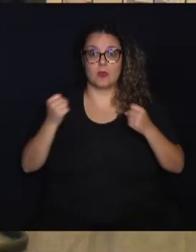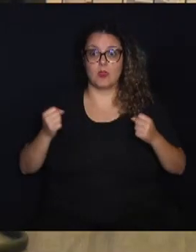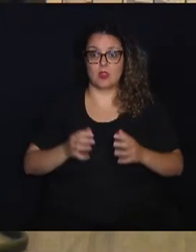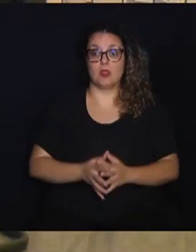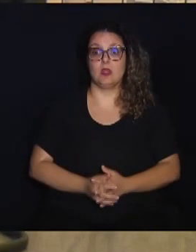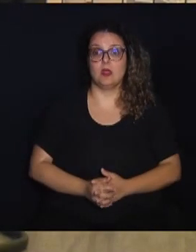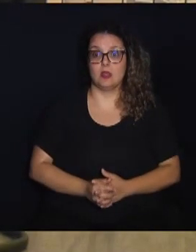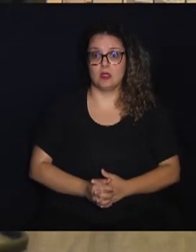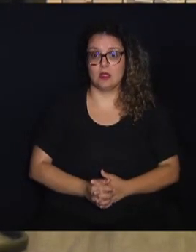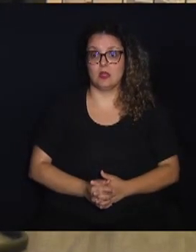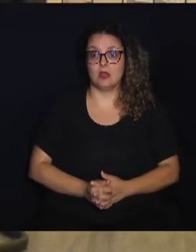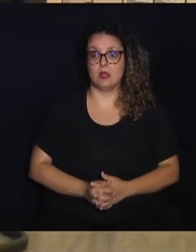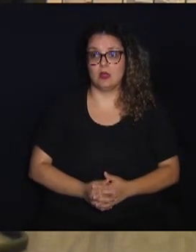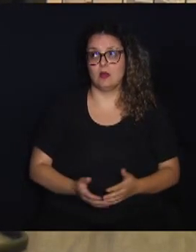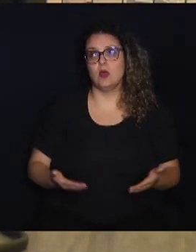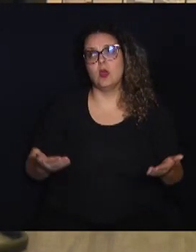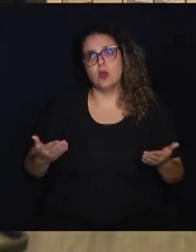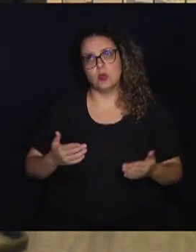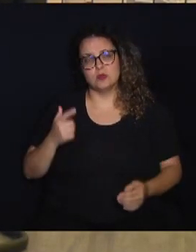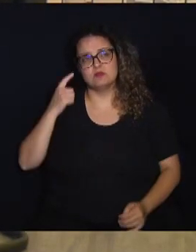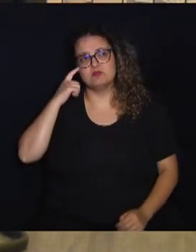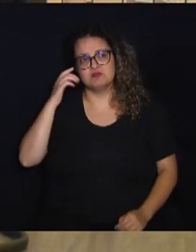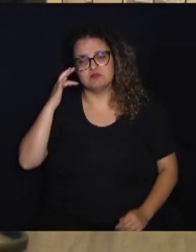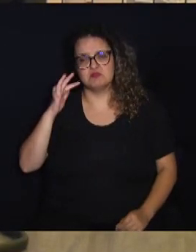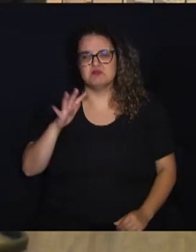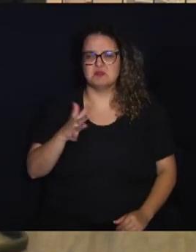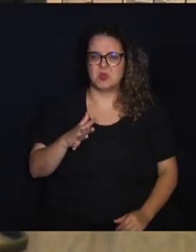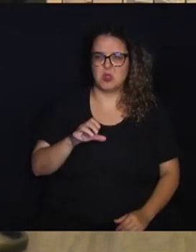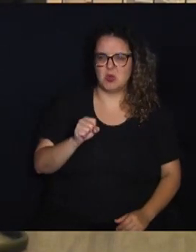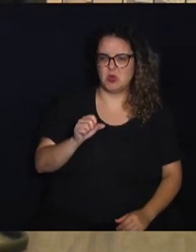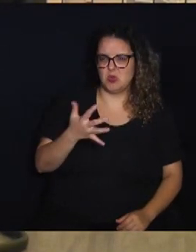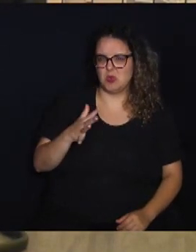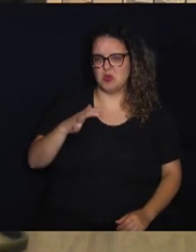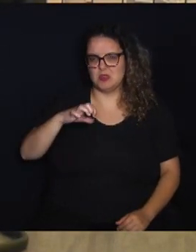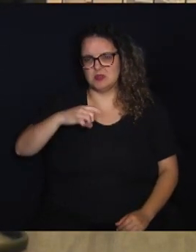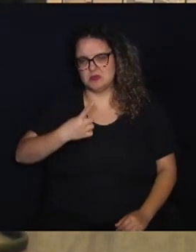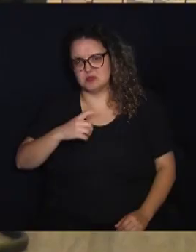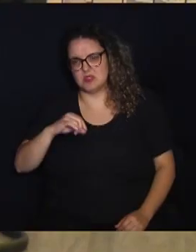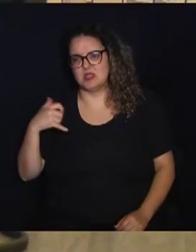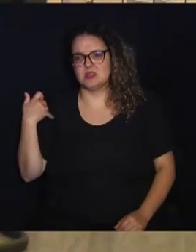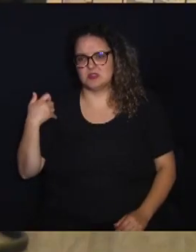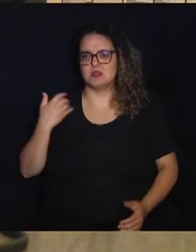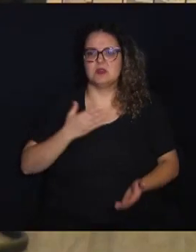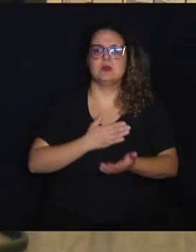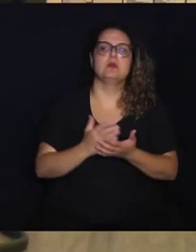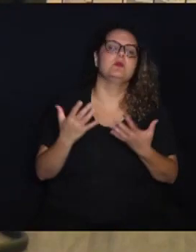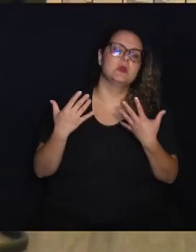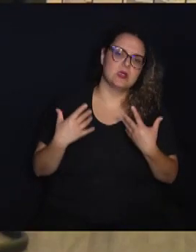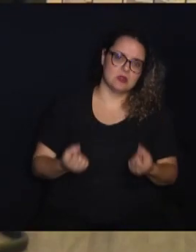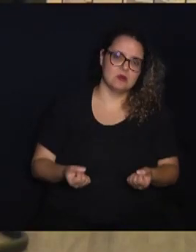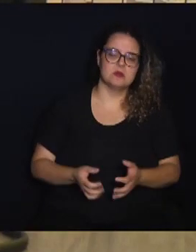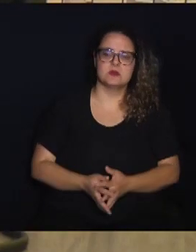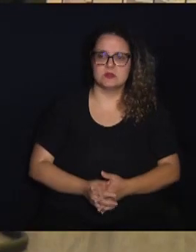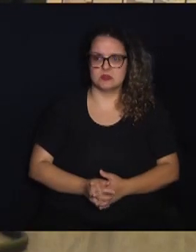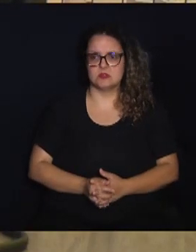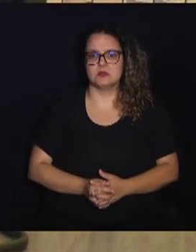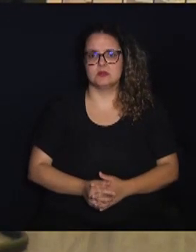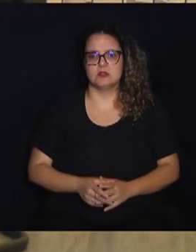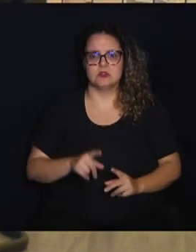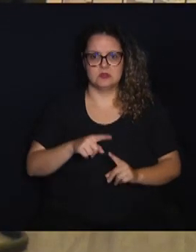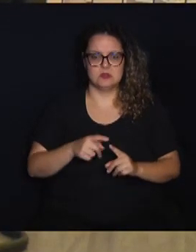Vai lá, Má. Hoje a gente já pensa aí a partir de 8, 10 anos, a gente já começa a aceitar esse tipo de